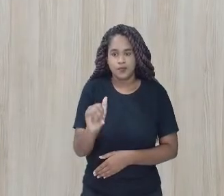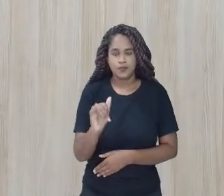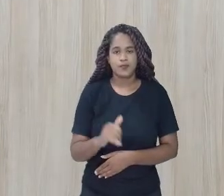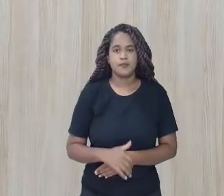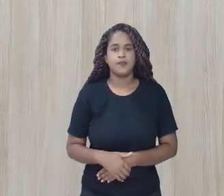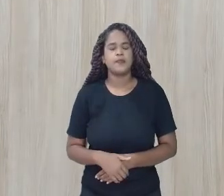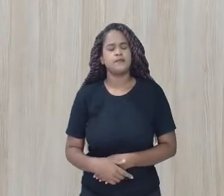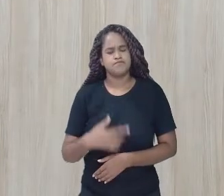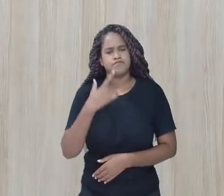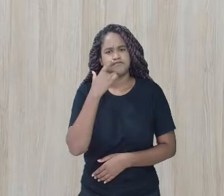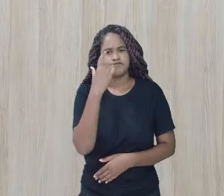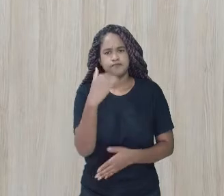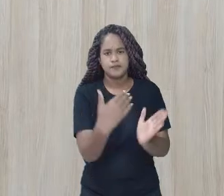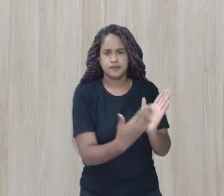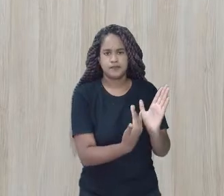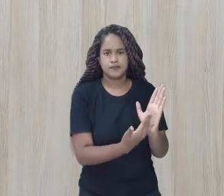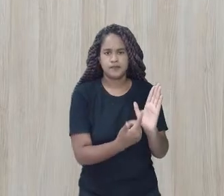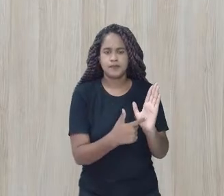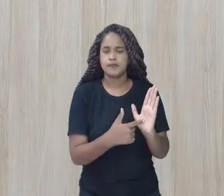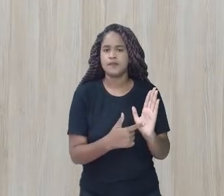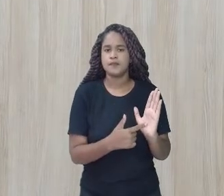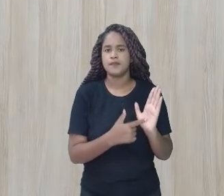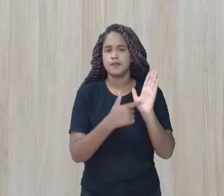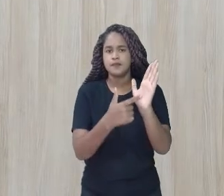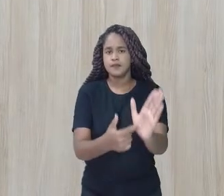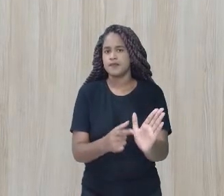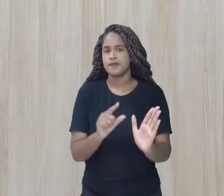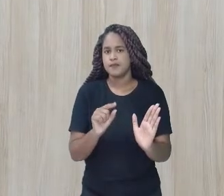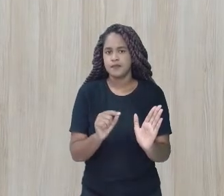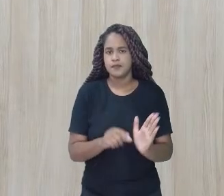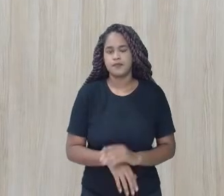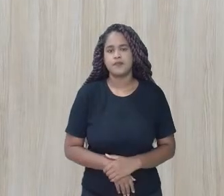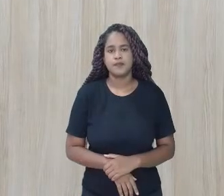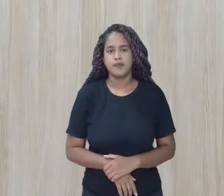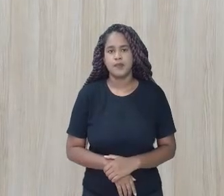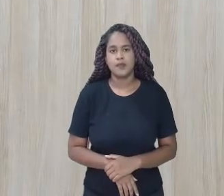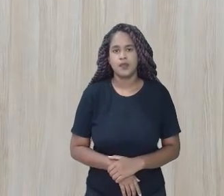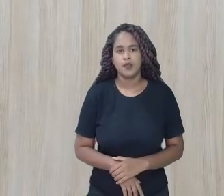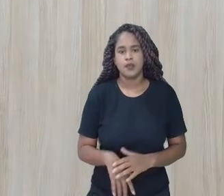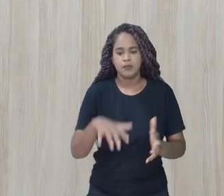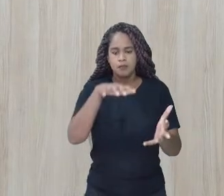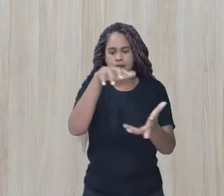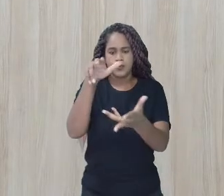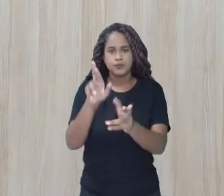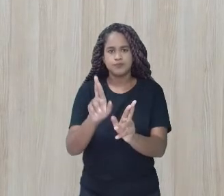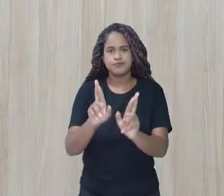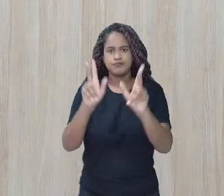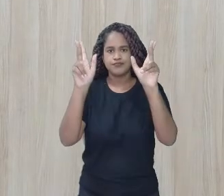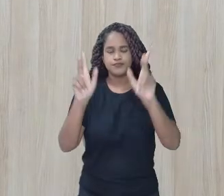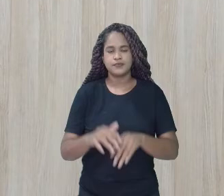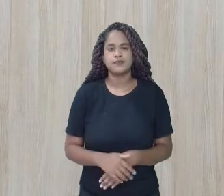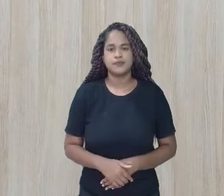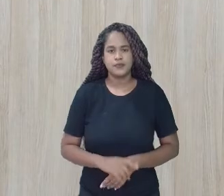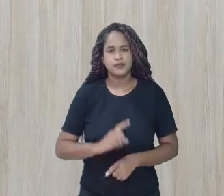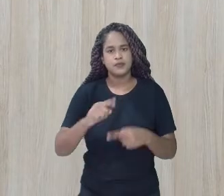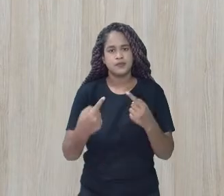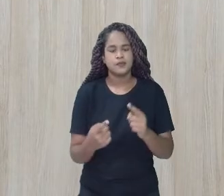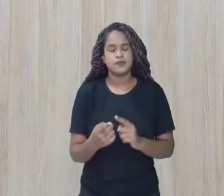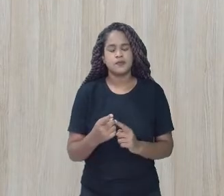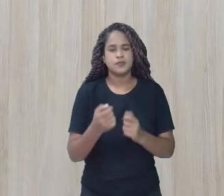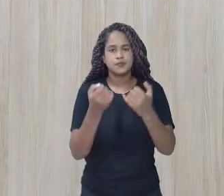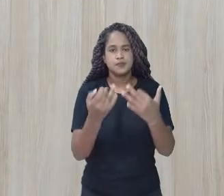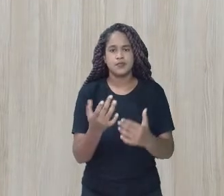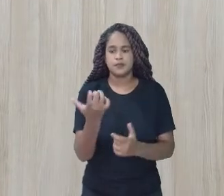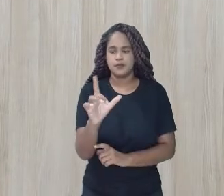interessante porque esse livro ele funciona numa espécie de distopia. A gente vai ver mais ou menos o que significa distopia mais